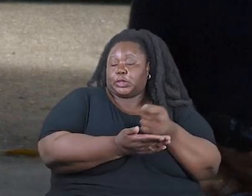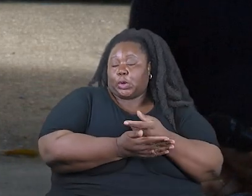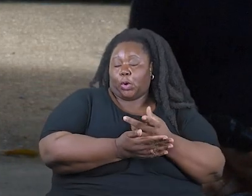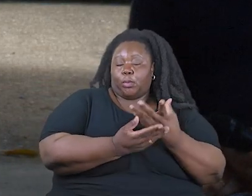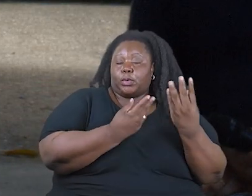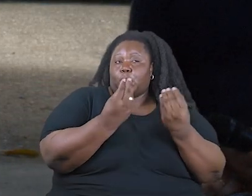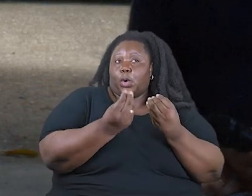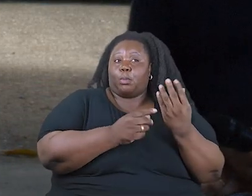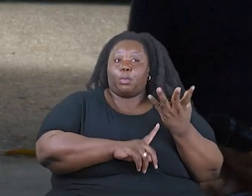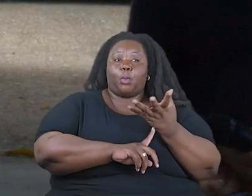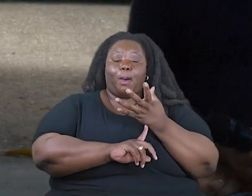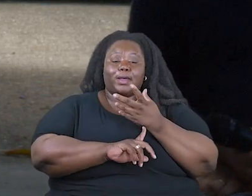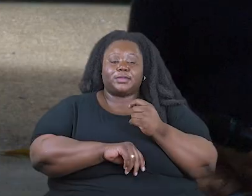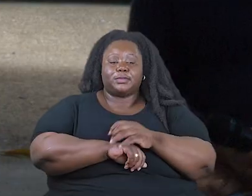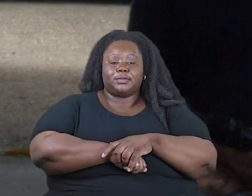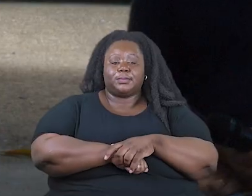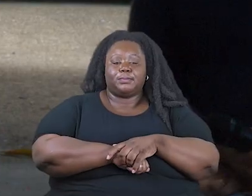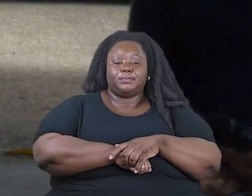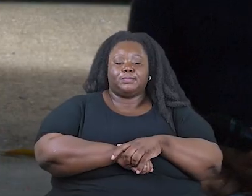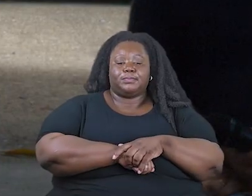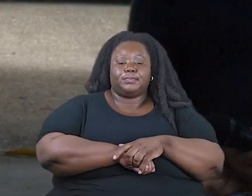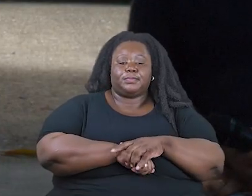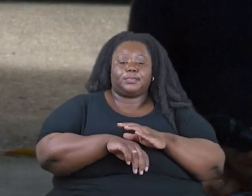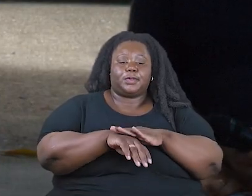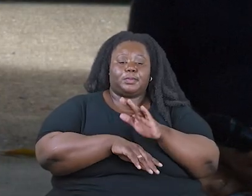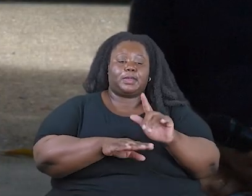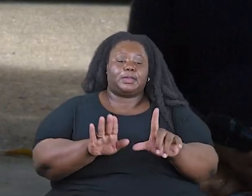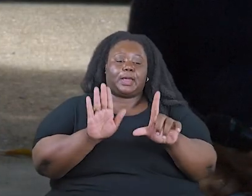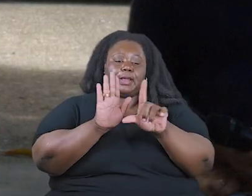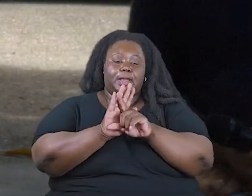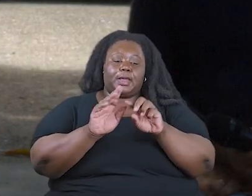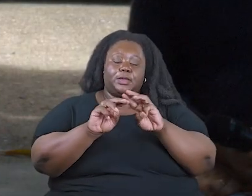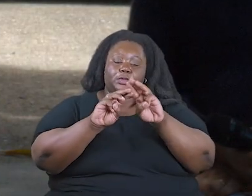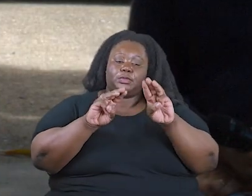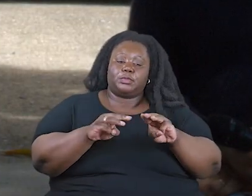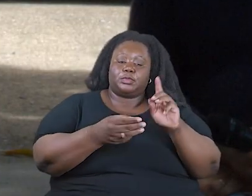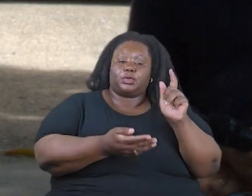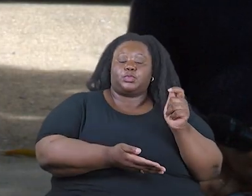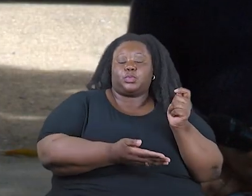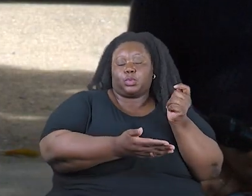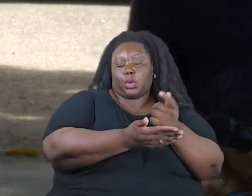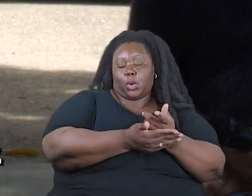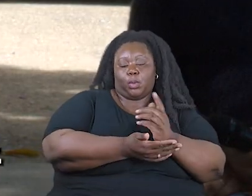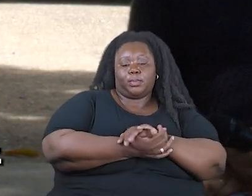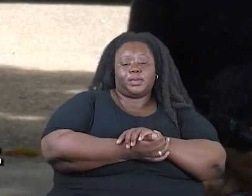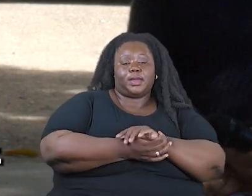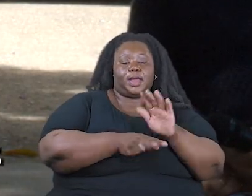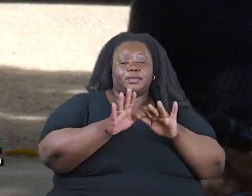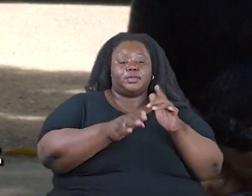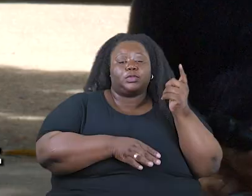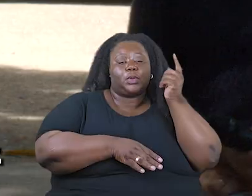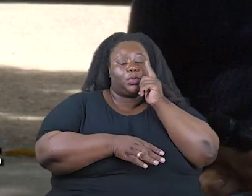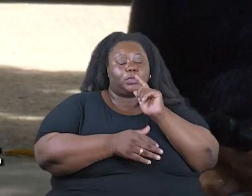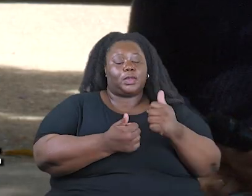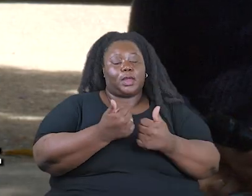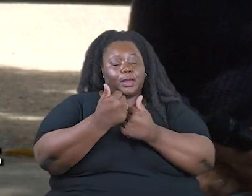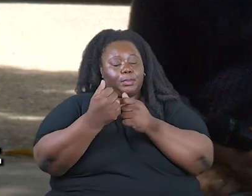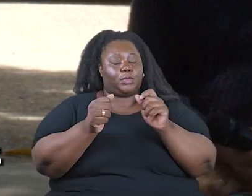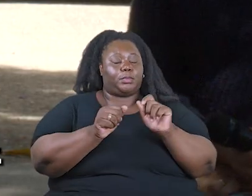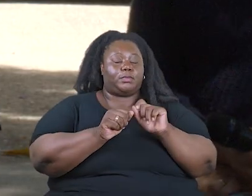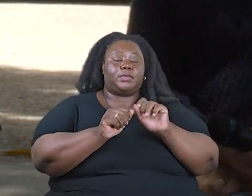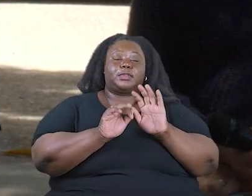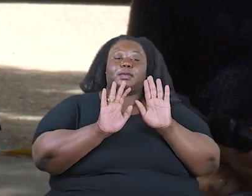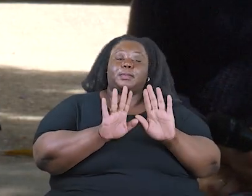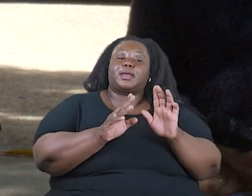compram. Como é que o artista, para além das leis, né, que os museus compram, né, e que às vezes conseguem apoios para